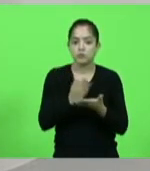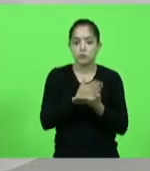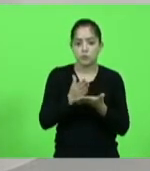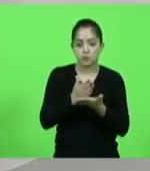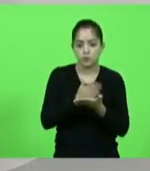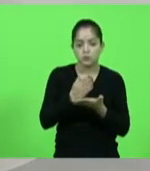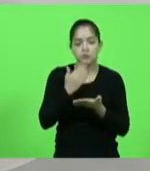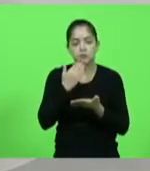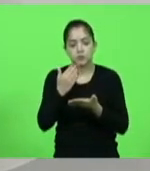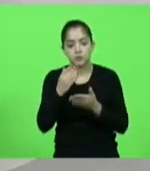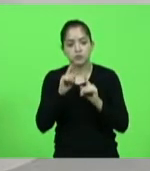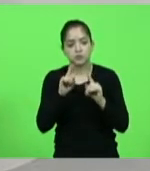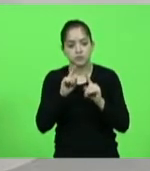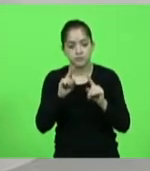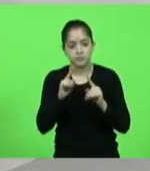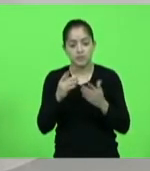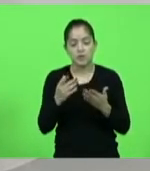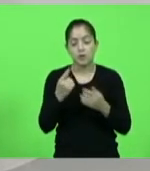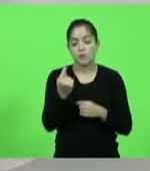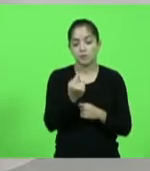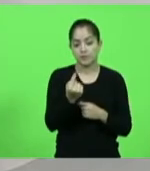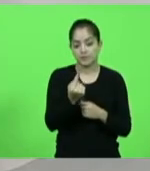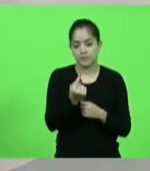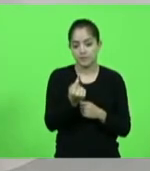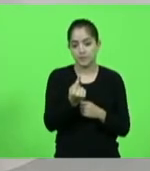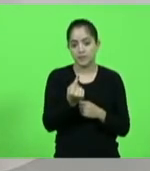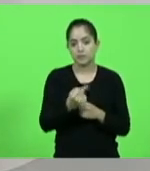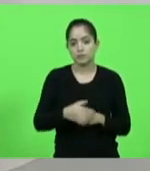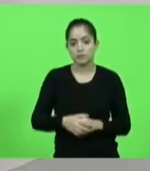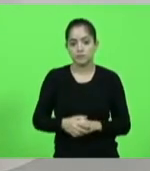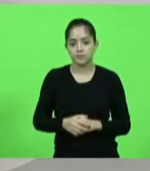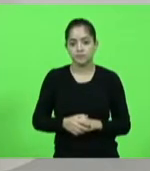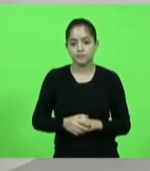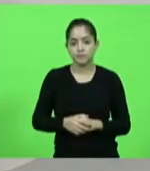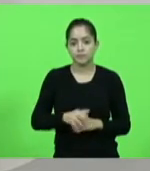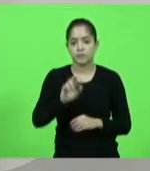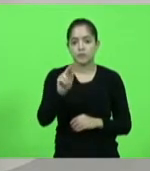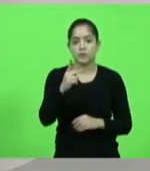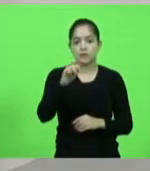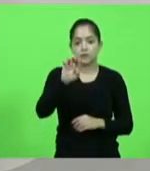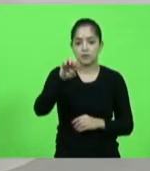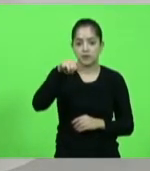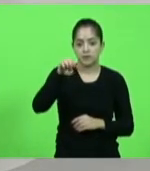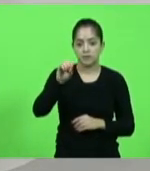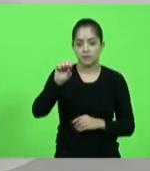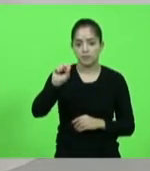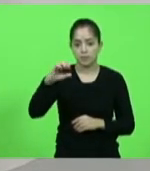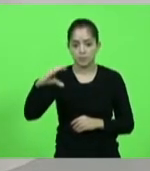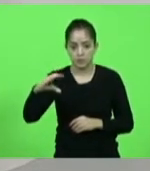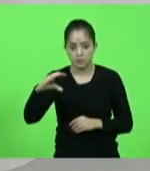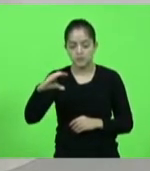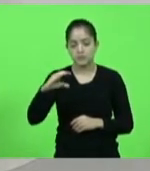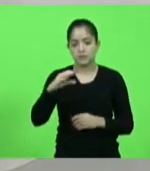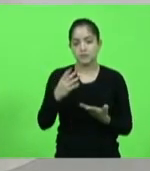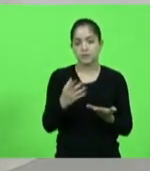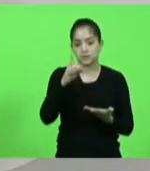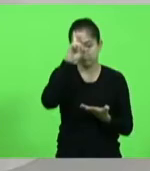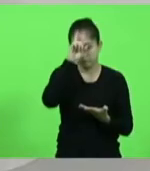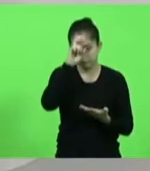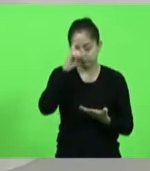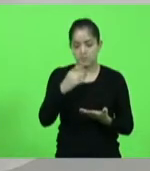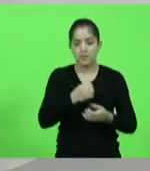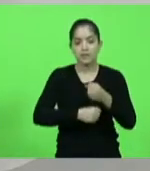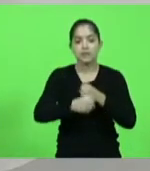reclames. O primeiro deles concerne a questão do EMOSC, senhor presidente. Nós tínhamos em